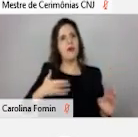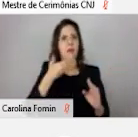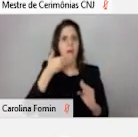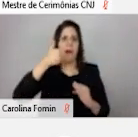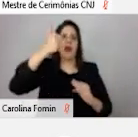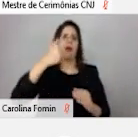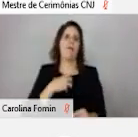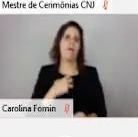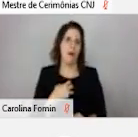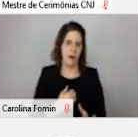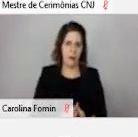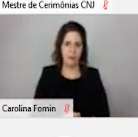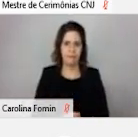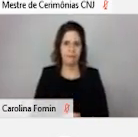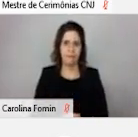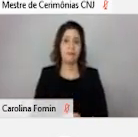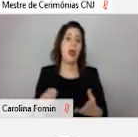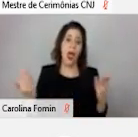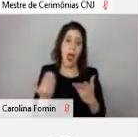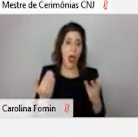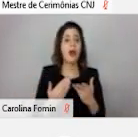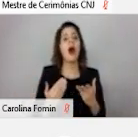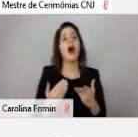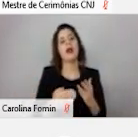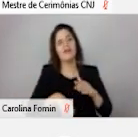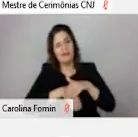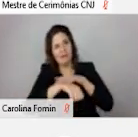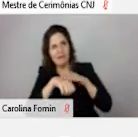da nossa conversa, é lembrar que